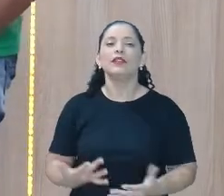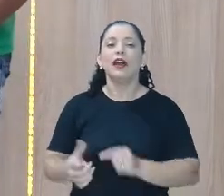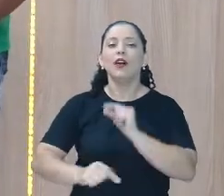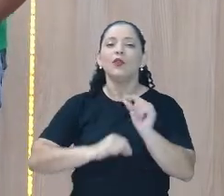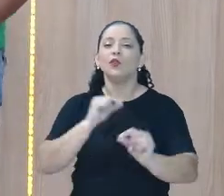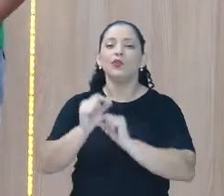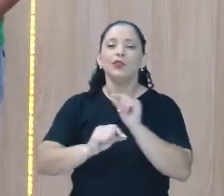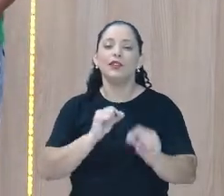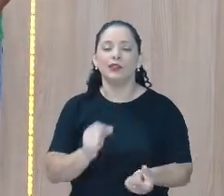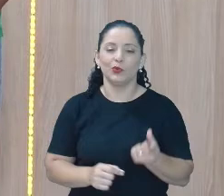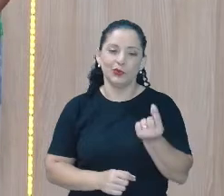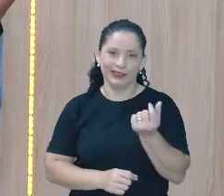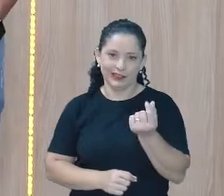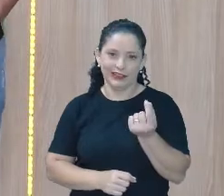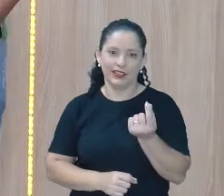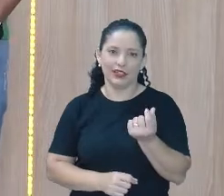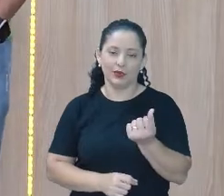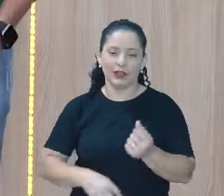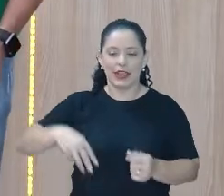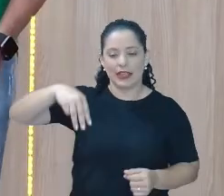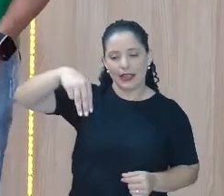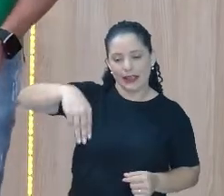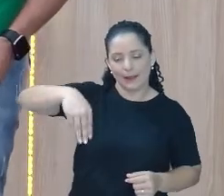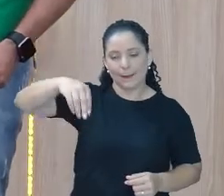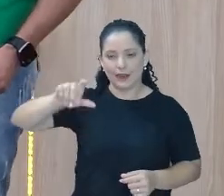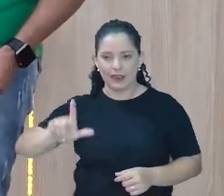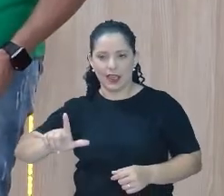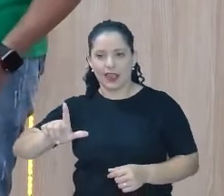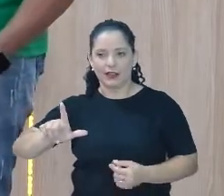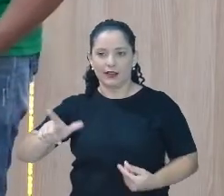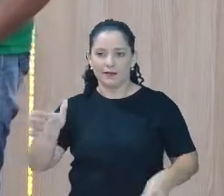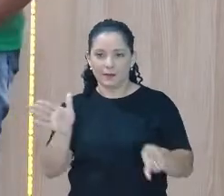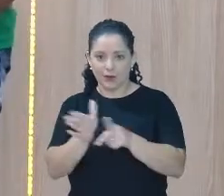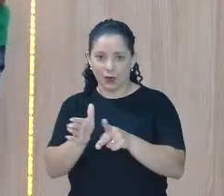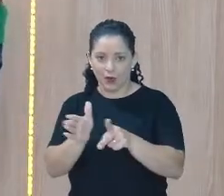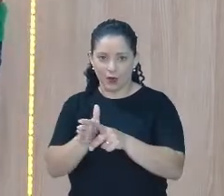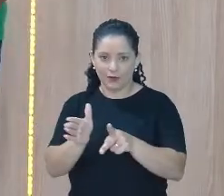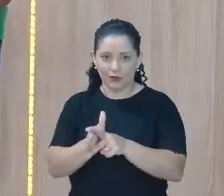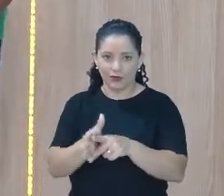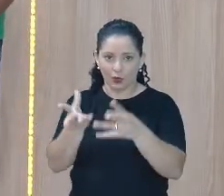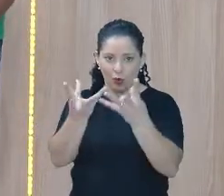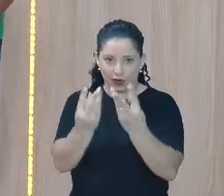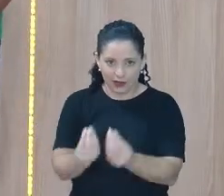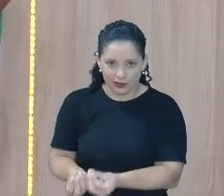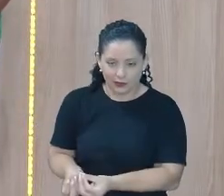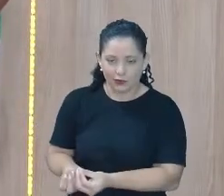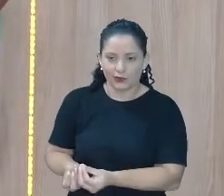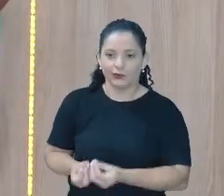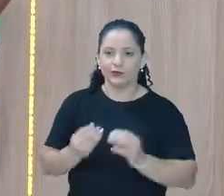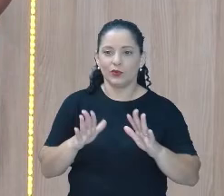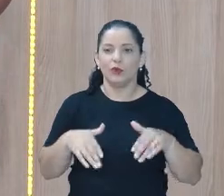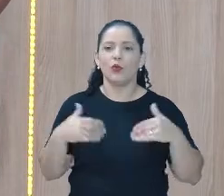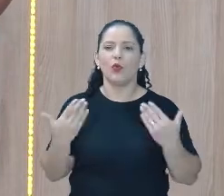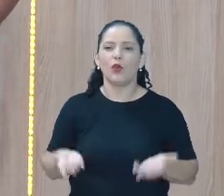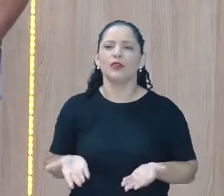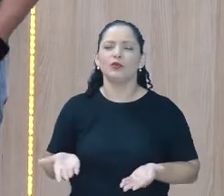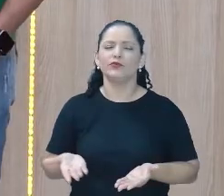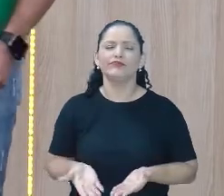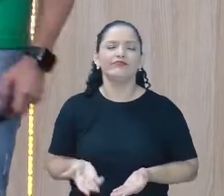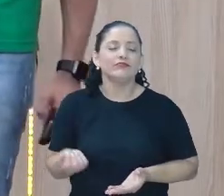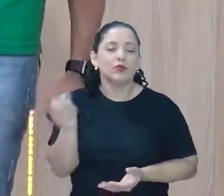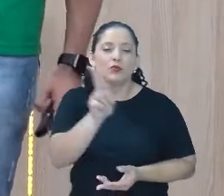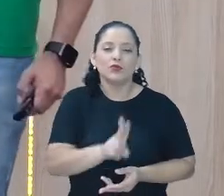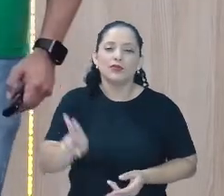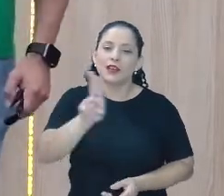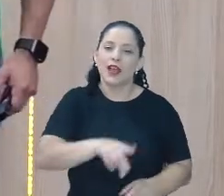Pode notar que o ml, ele é um submúltiplo do litro. Quando a gente fala de dinheiro, tá? É a